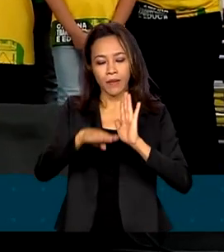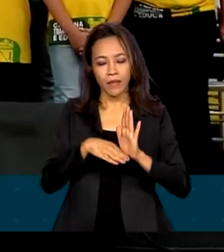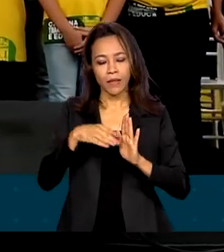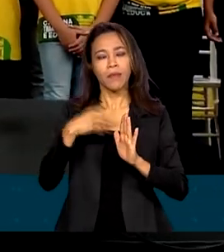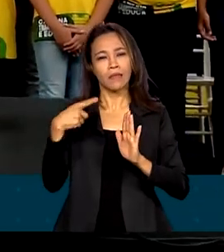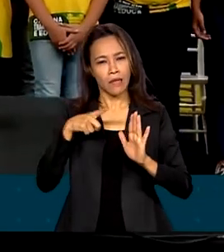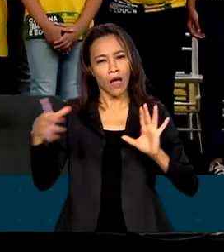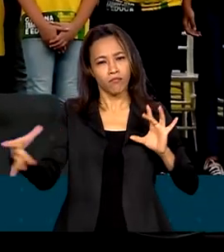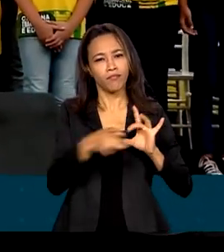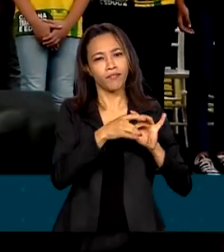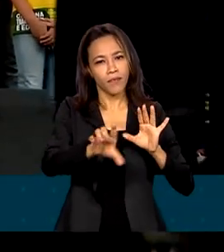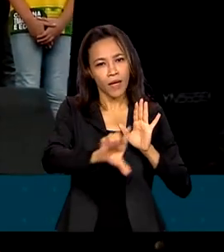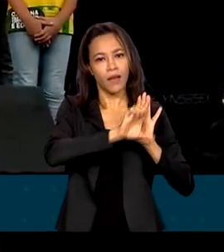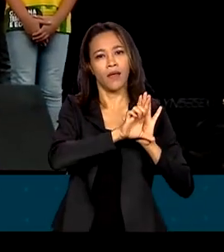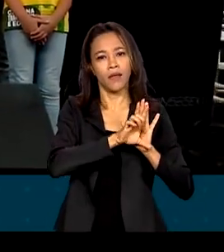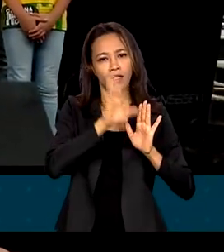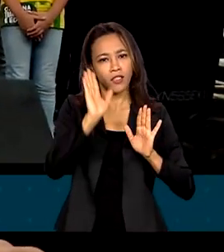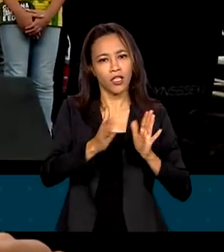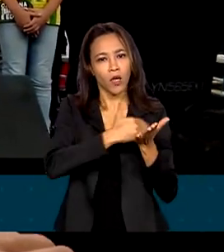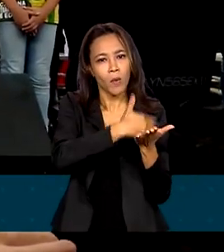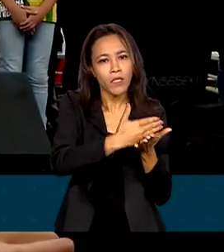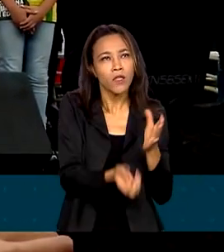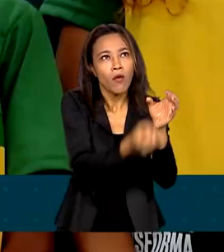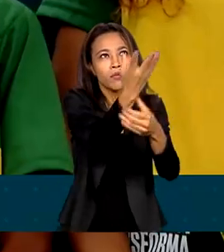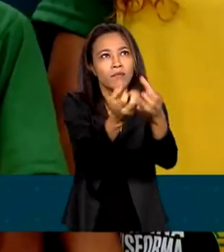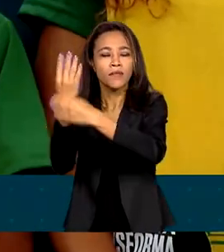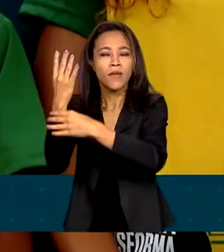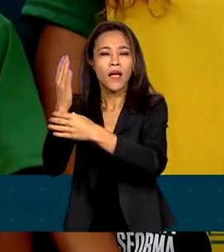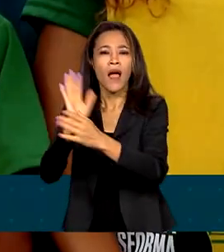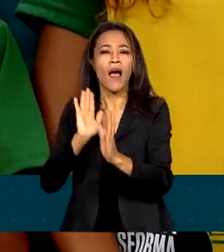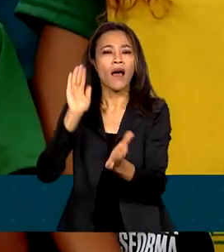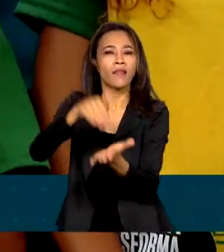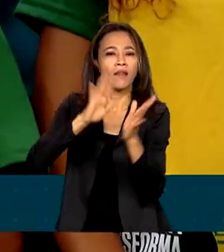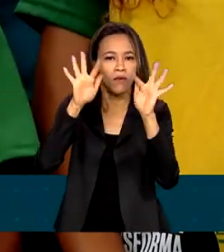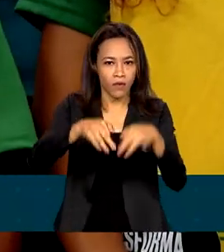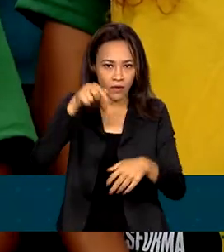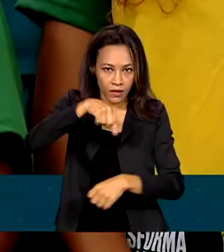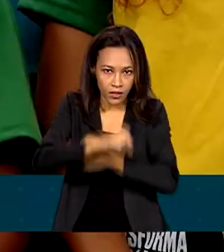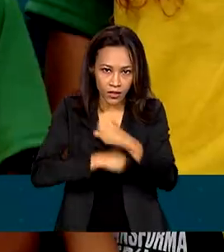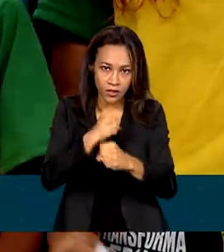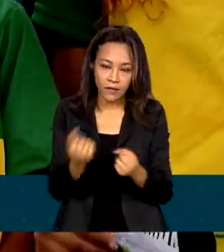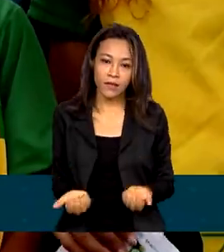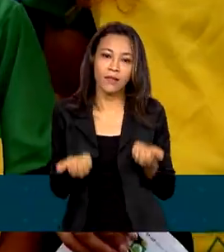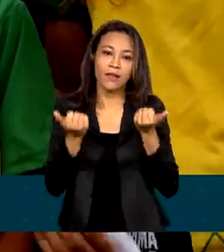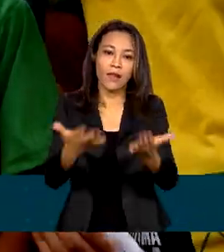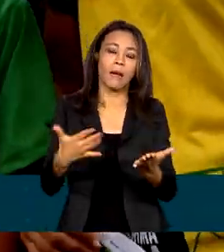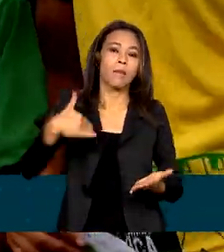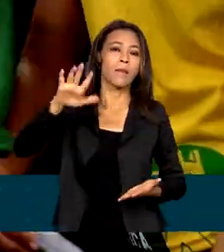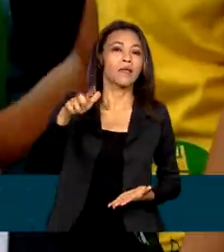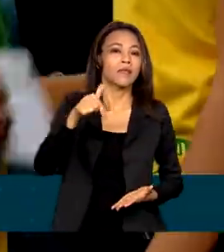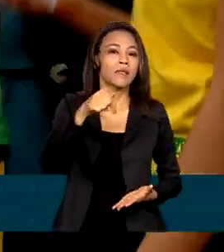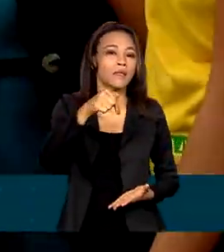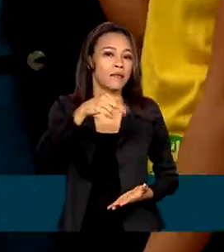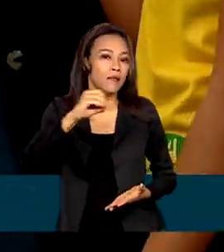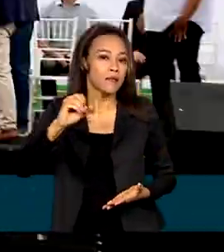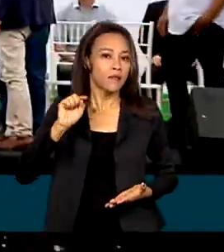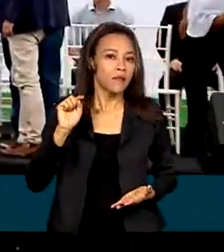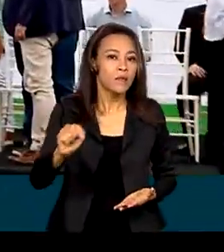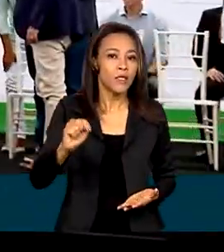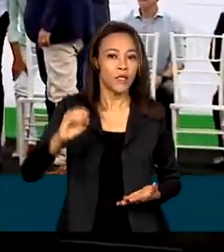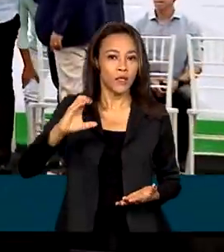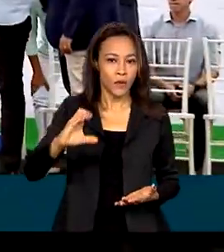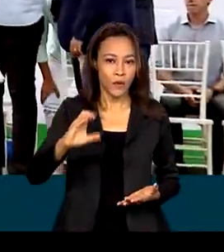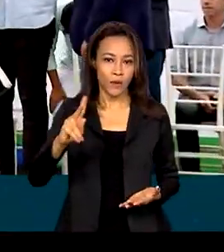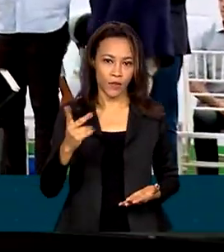na fase de implantação. Até o final deste ano, a meta é entregar mais de 700 mil chips para alunos inscritos no